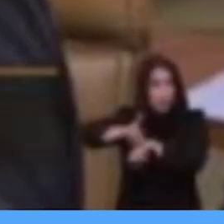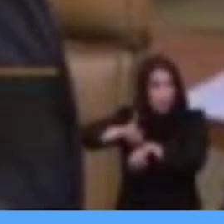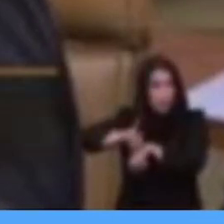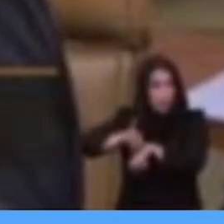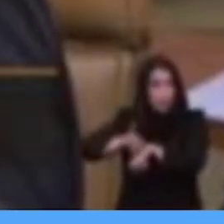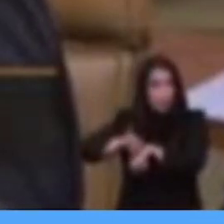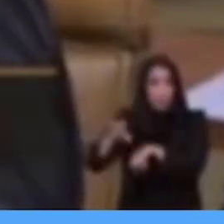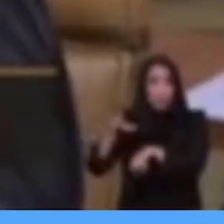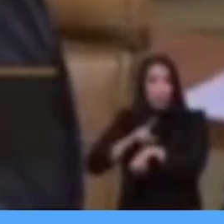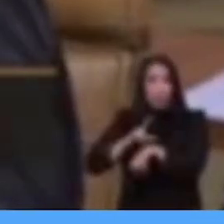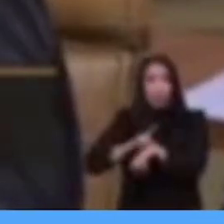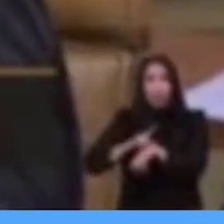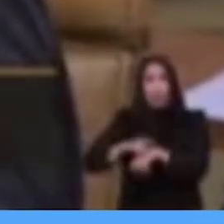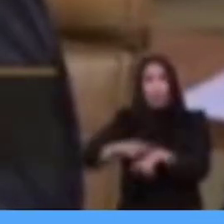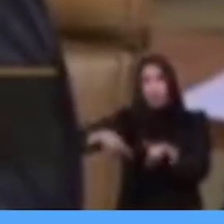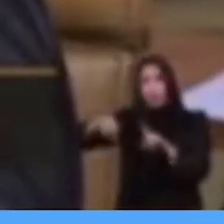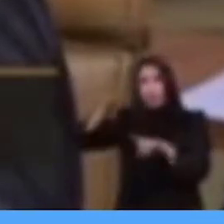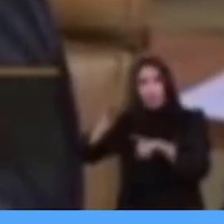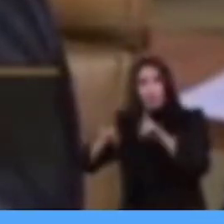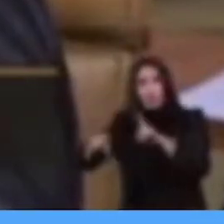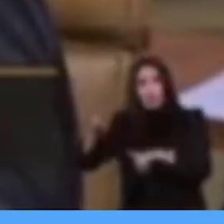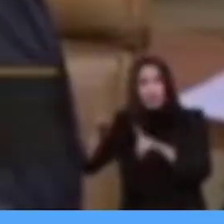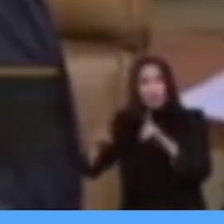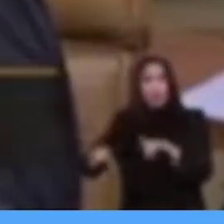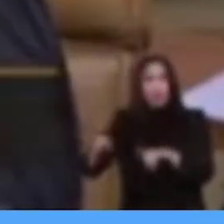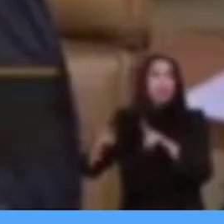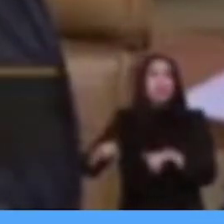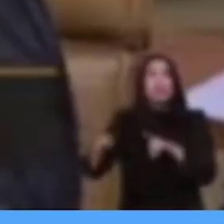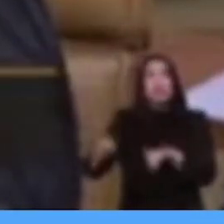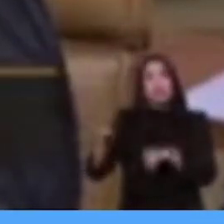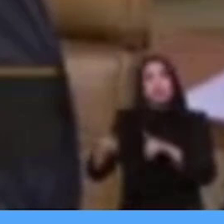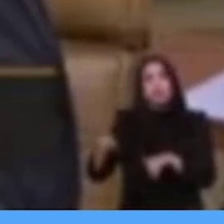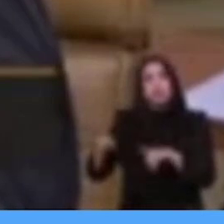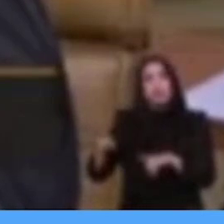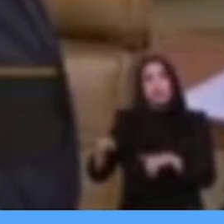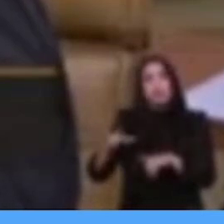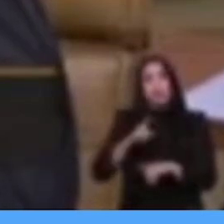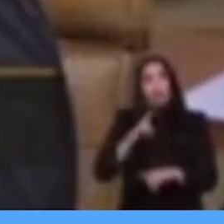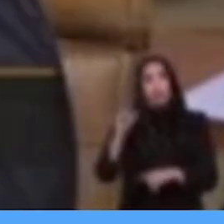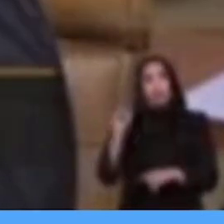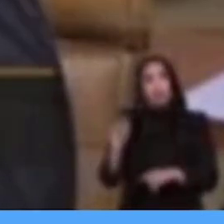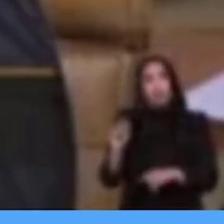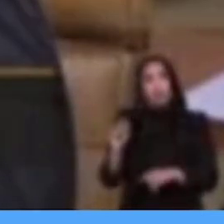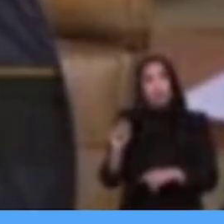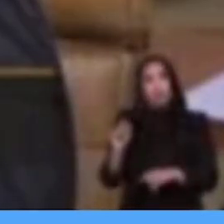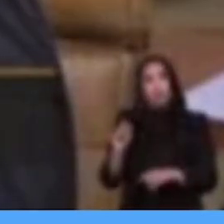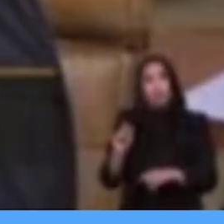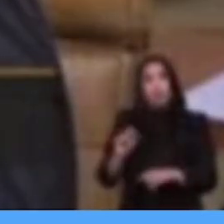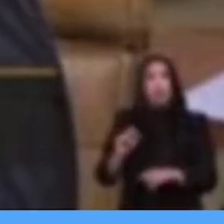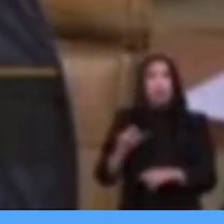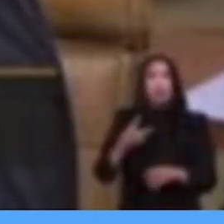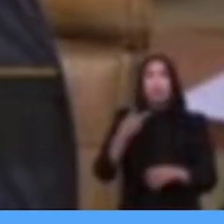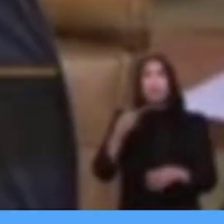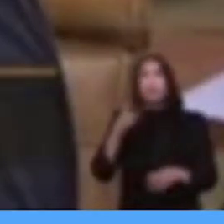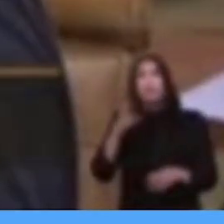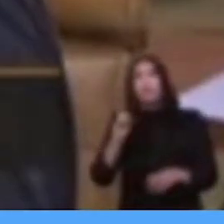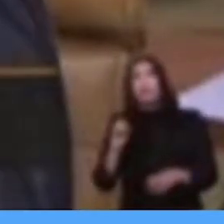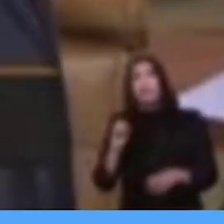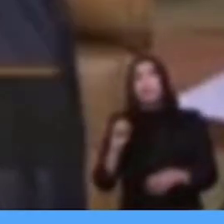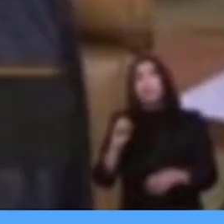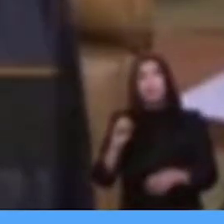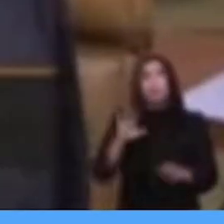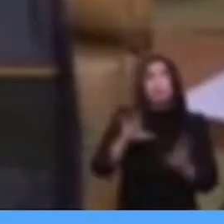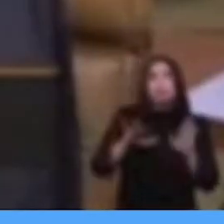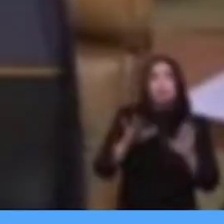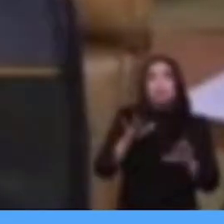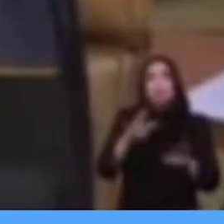Na própria capital, a variação é entre 20 a 50 gramas.